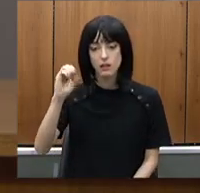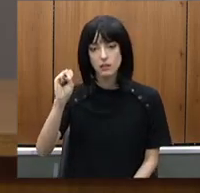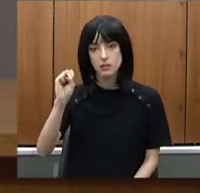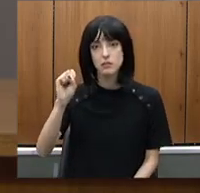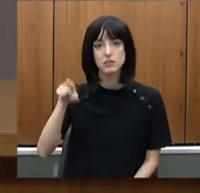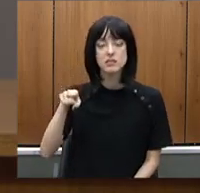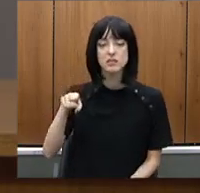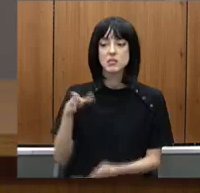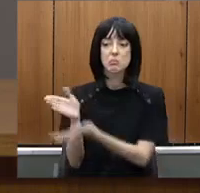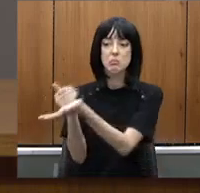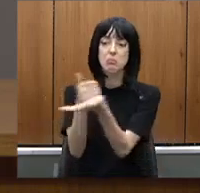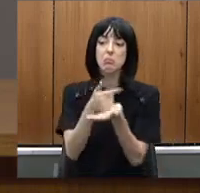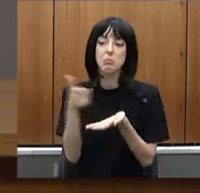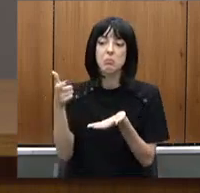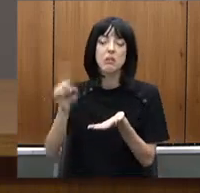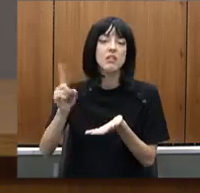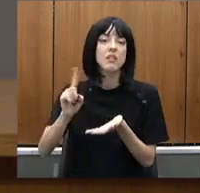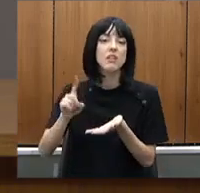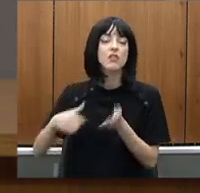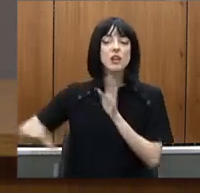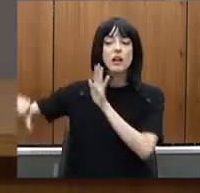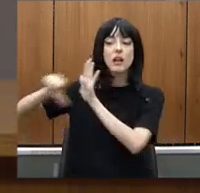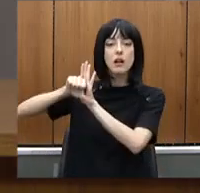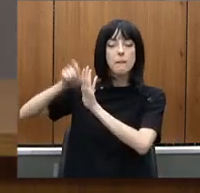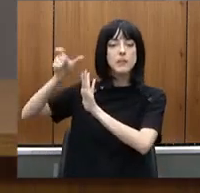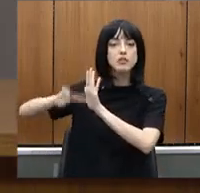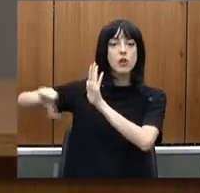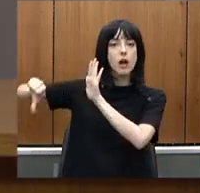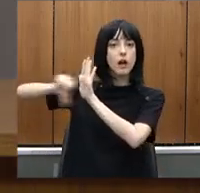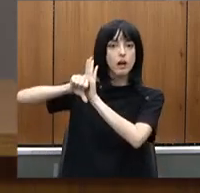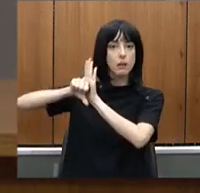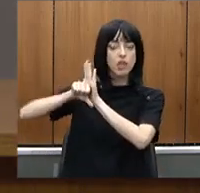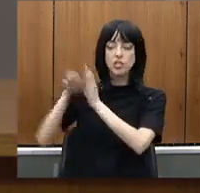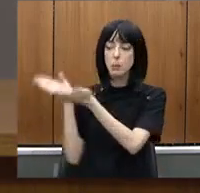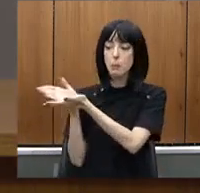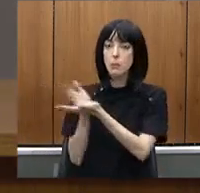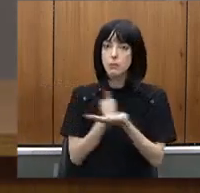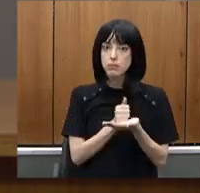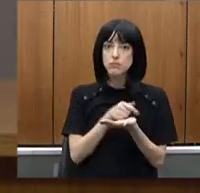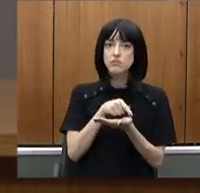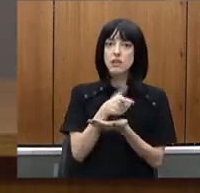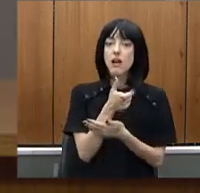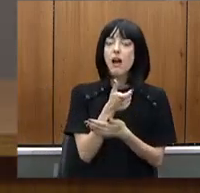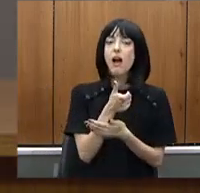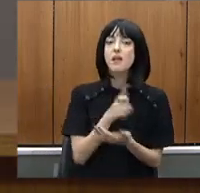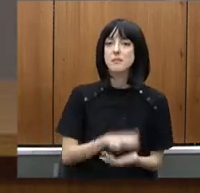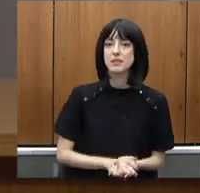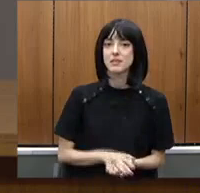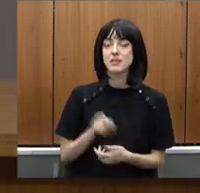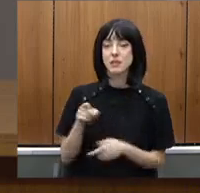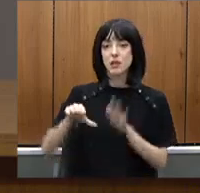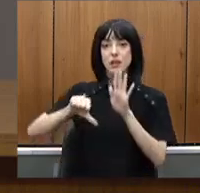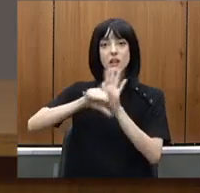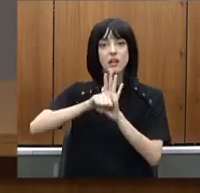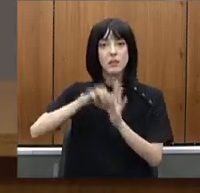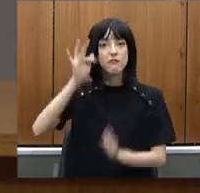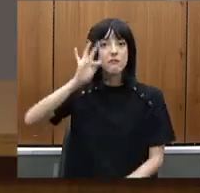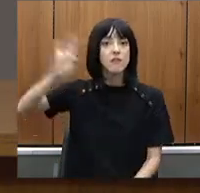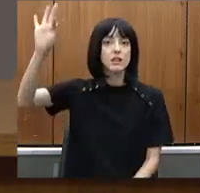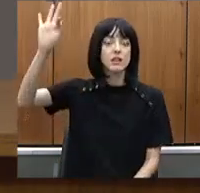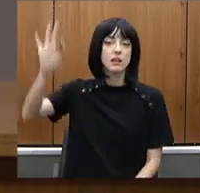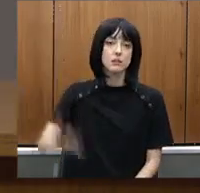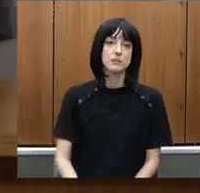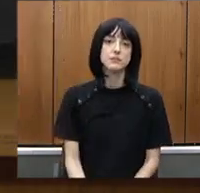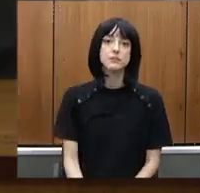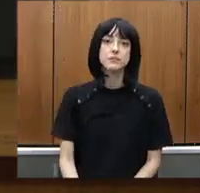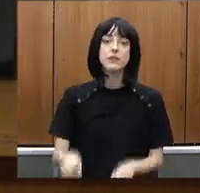iam cometer crimes com essas armas Esse é um crime Federal eu comprei também a questão do tráfico de drogas outro